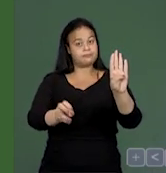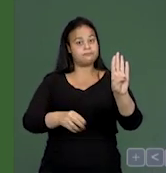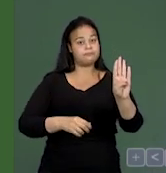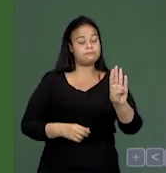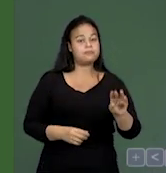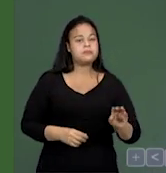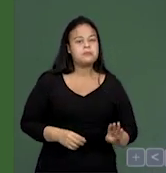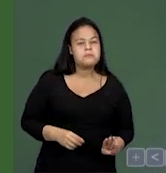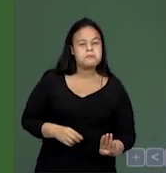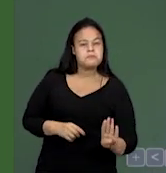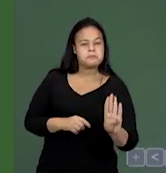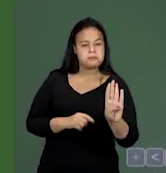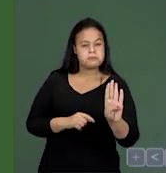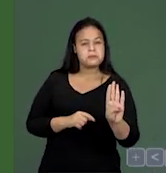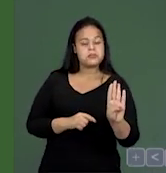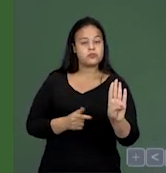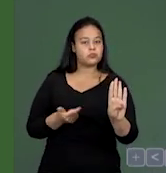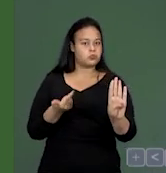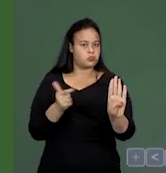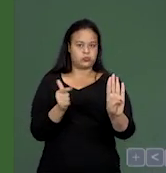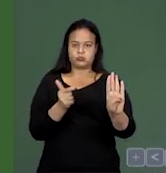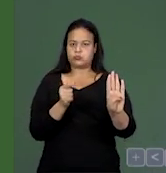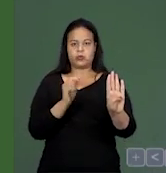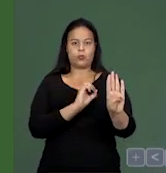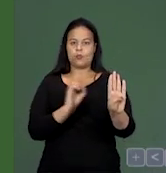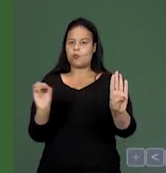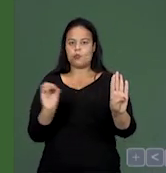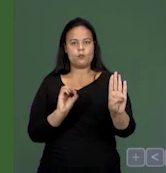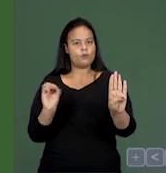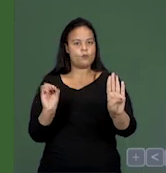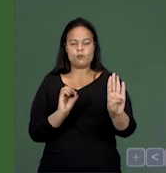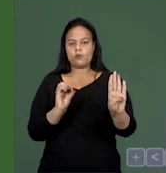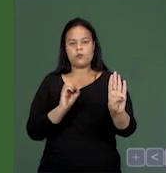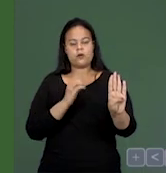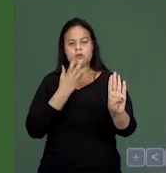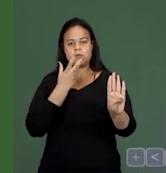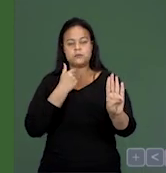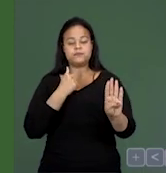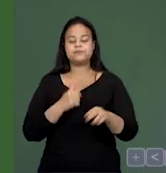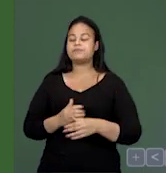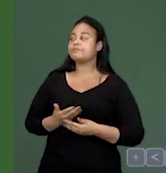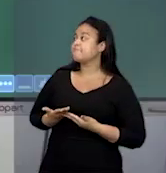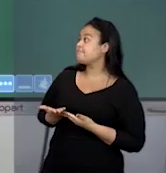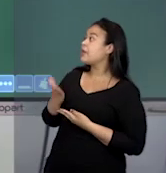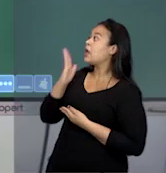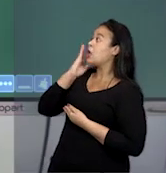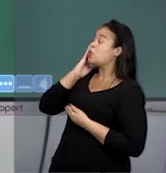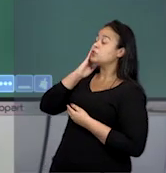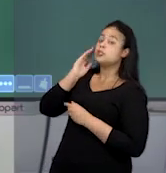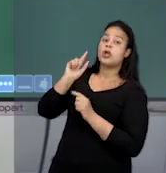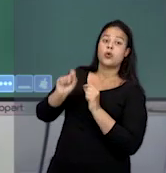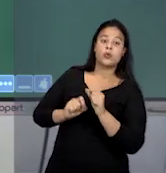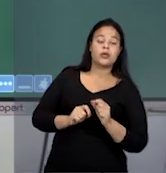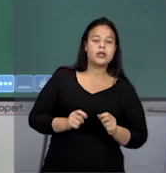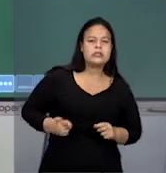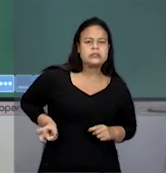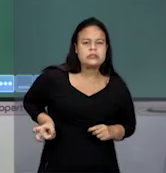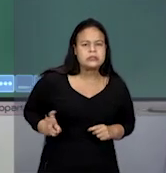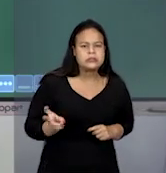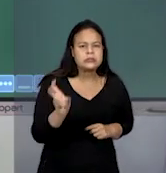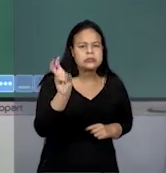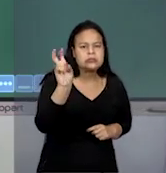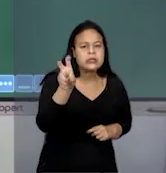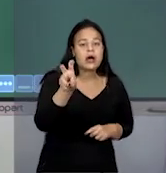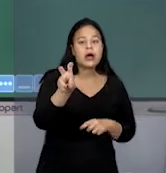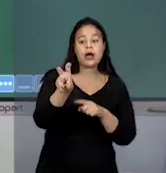e bezinho não produz. E ainda eu sei que as cobras, tanto